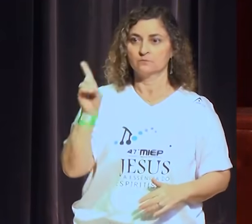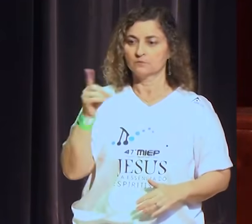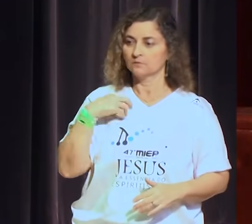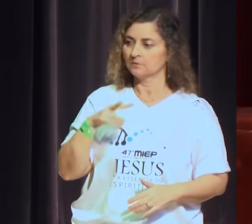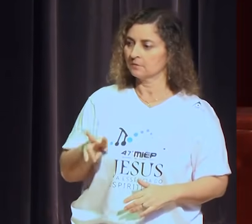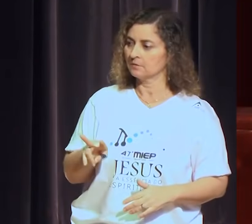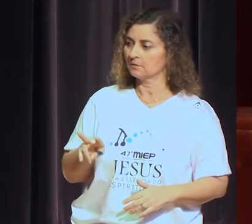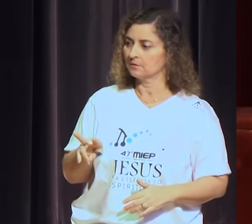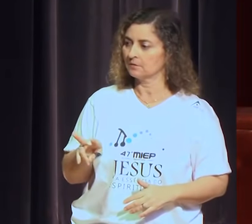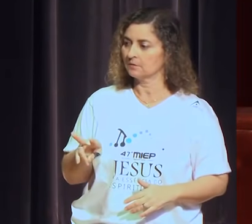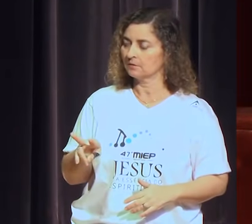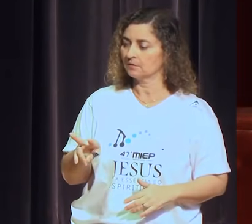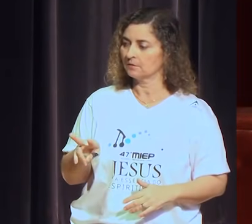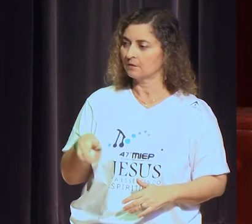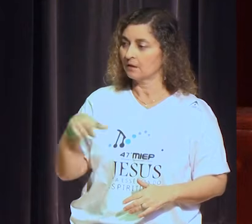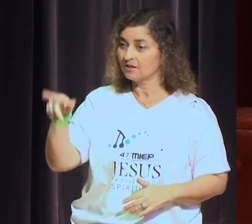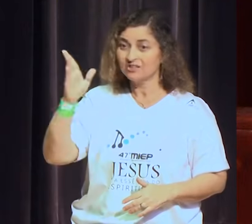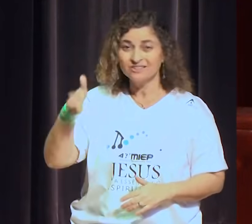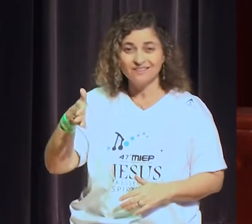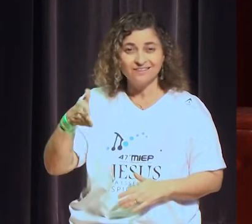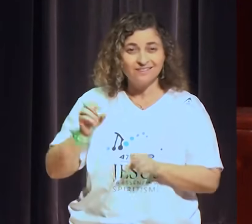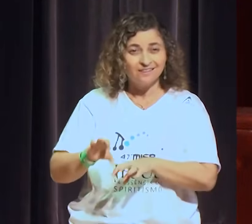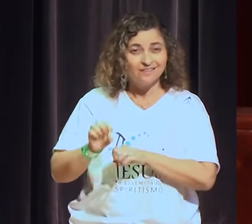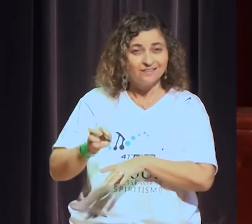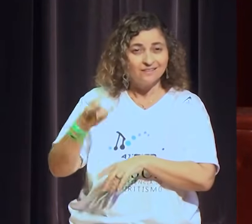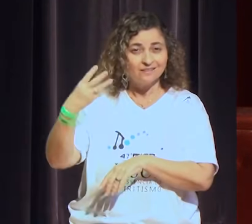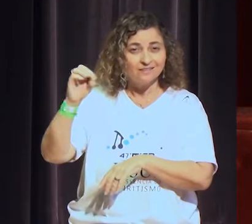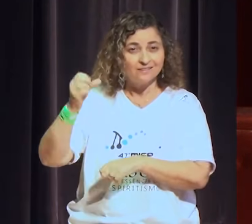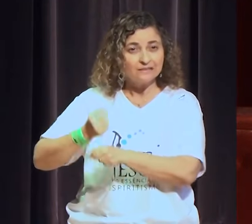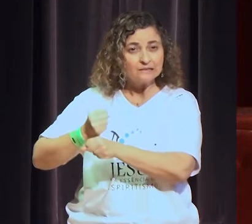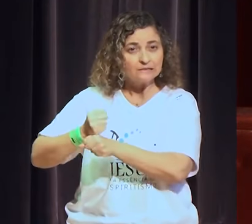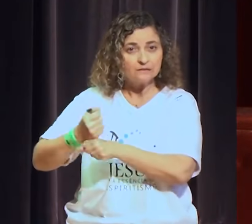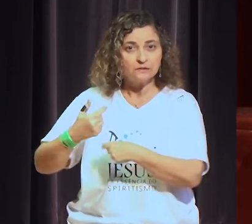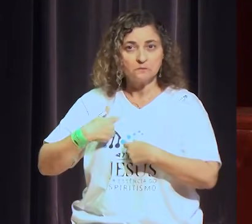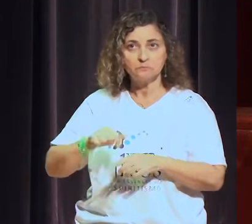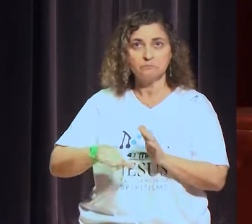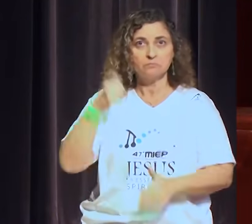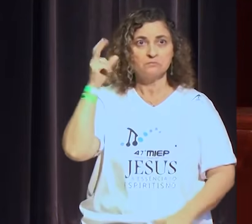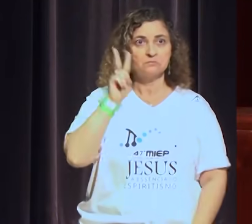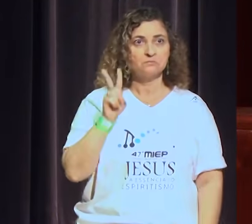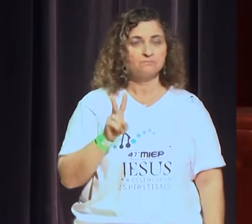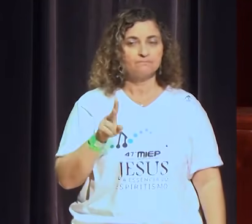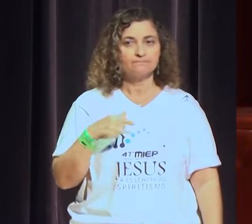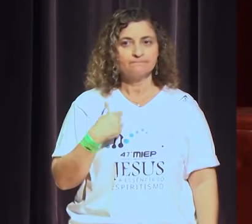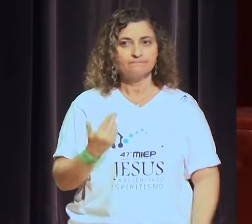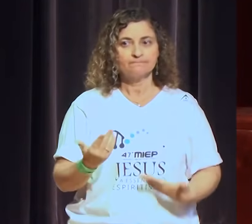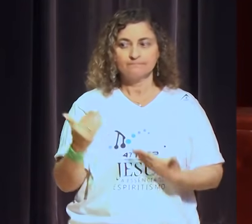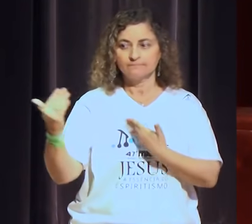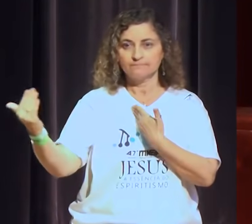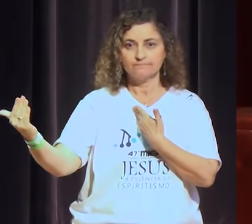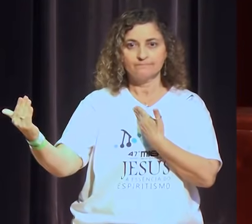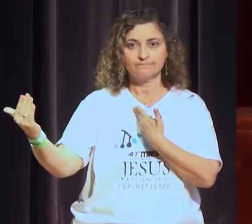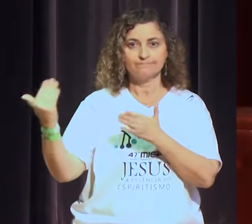oi? É seu primeiro dia de aula naquela matéria, ele leciona aquela matéria há 30 anos.